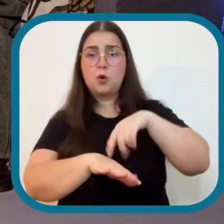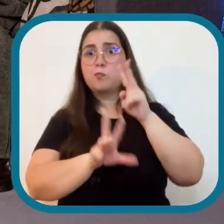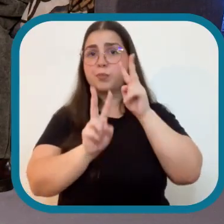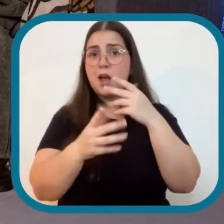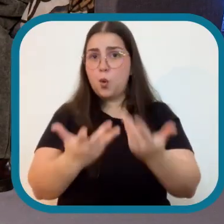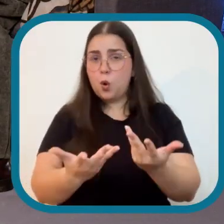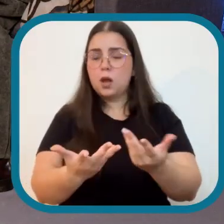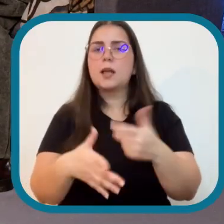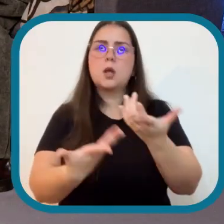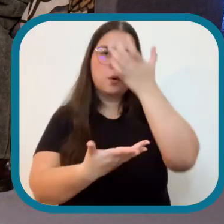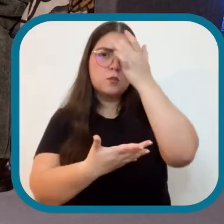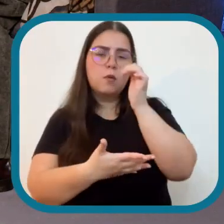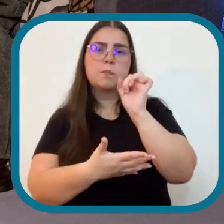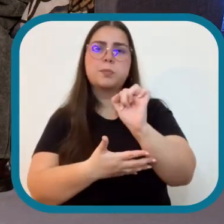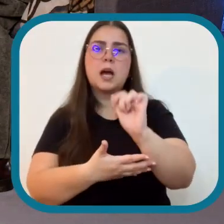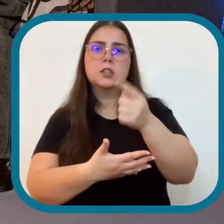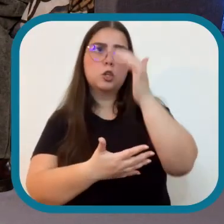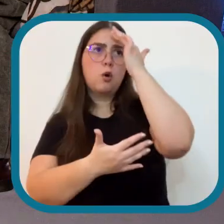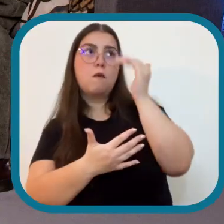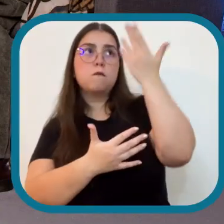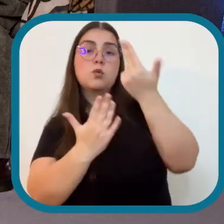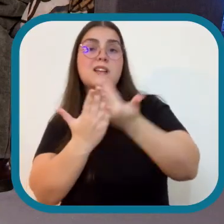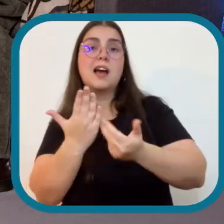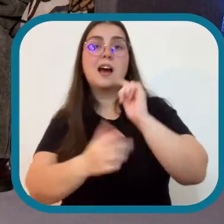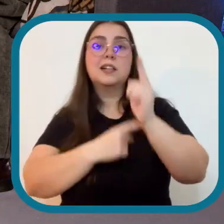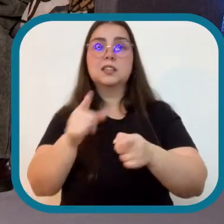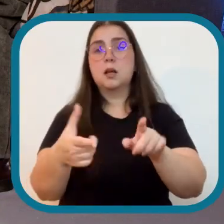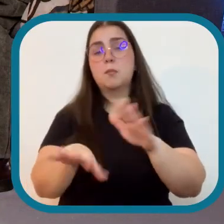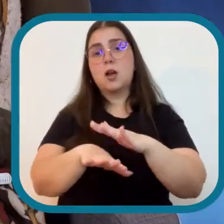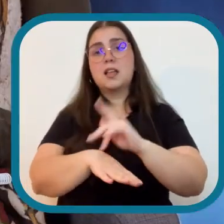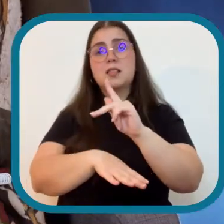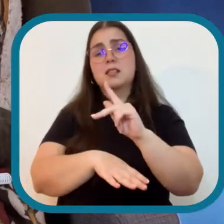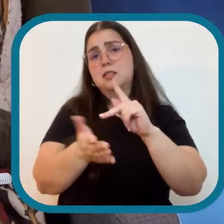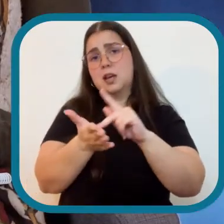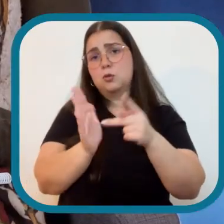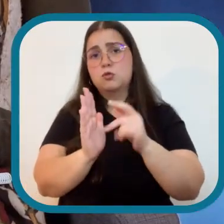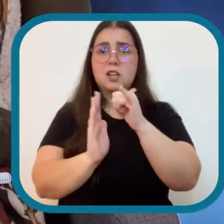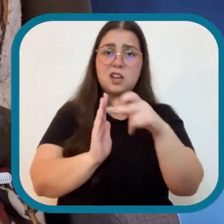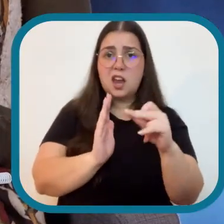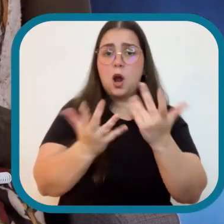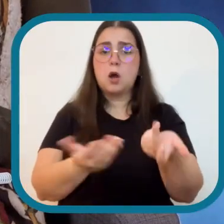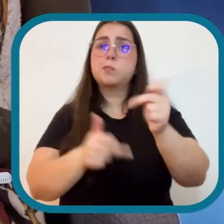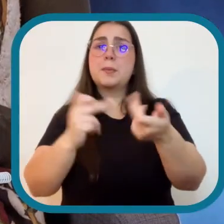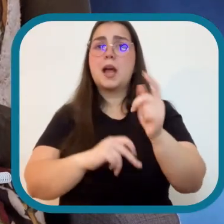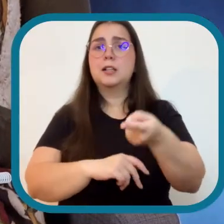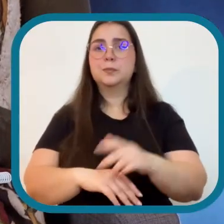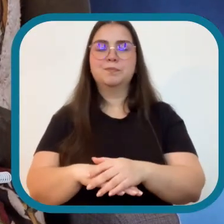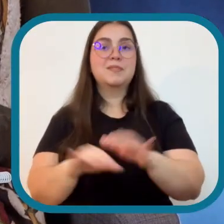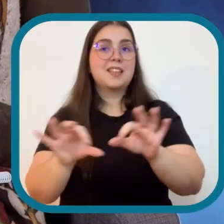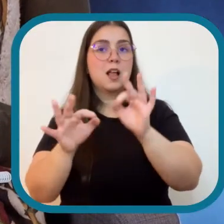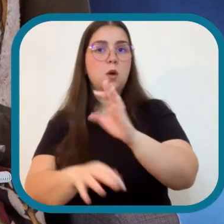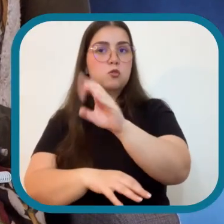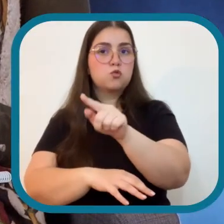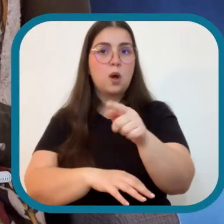ouvir. Como é que perspectiva então o futuro da arte perante esta nova tecnologia? Eu acho que na linha daquilo que o João disse,